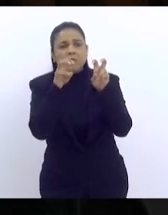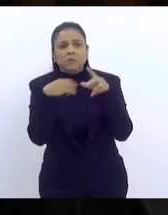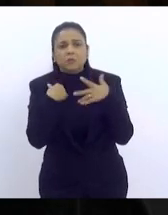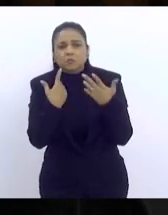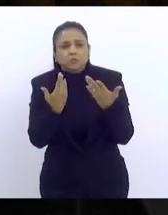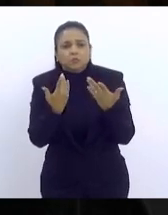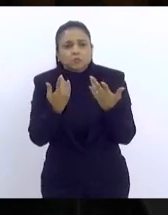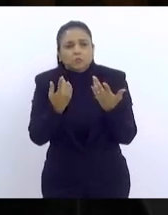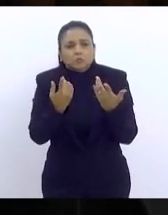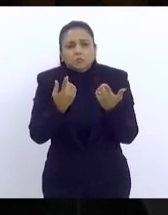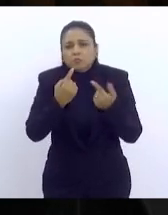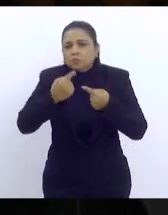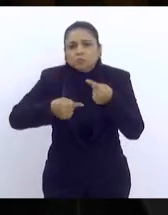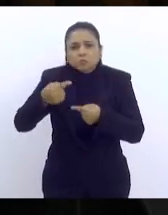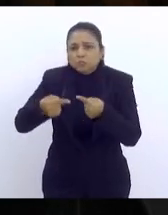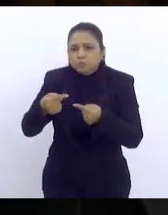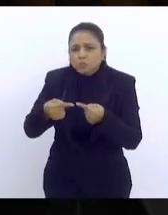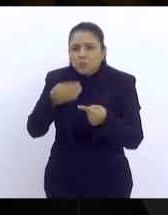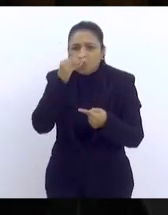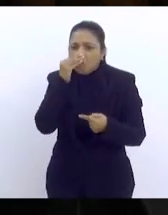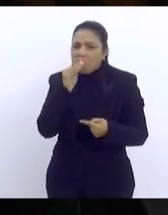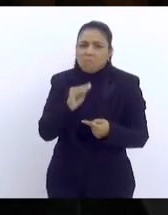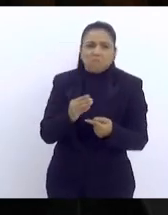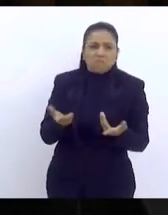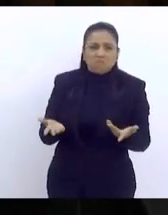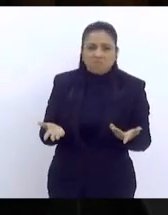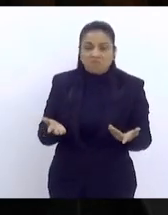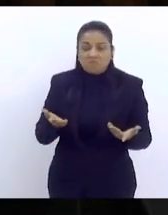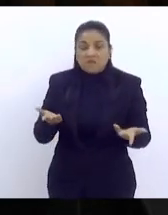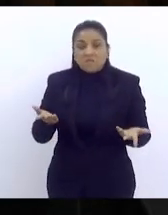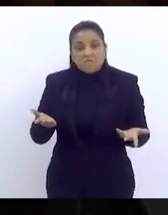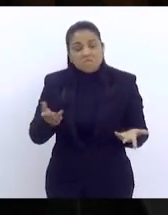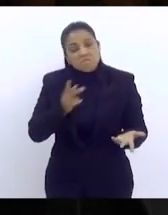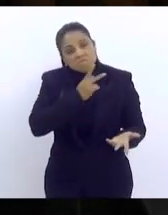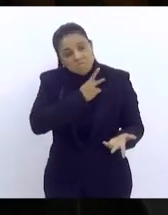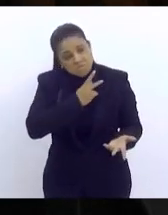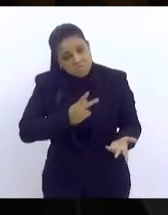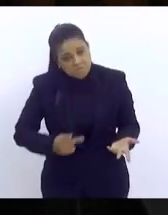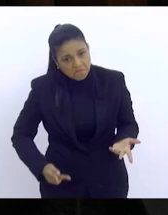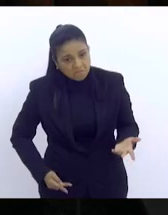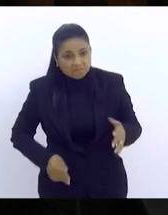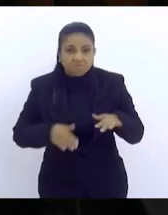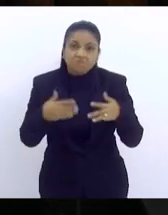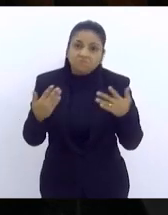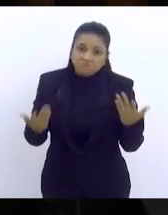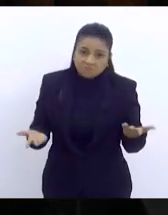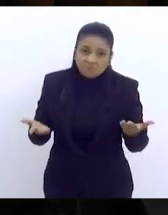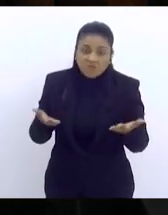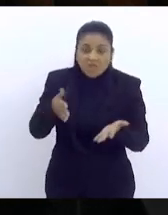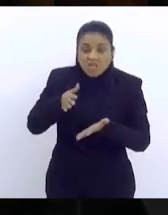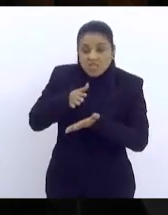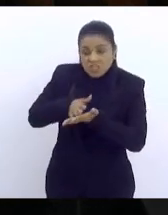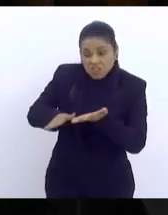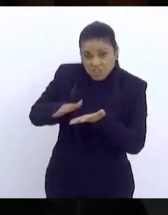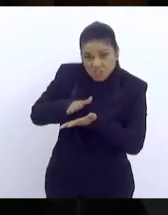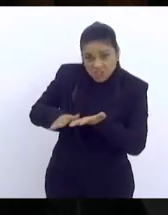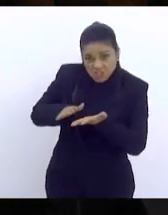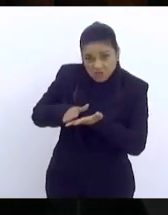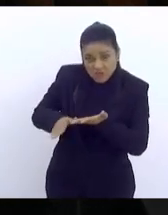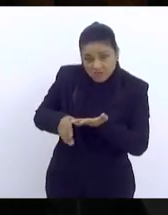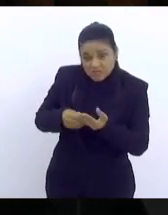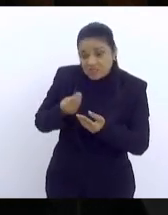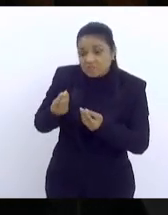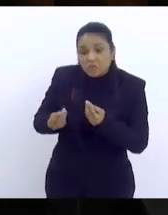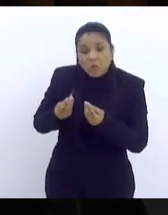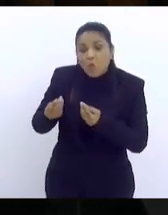quando Infelizmente seu presente não há despesa sem receita